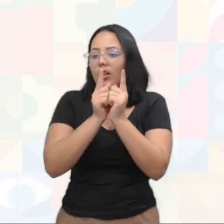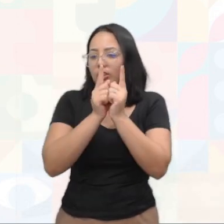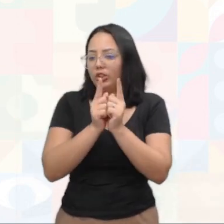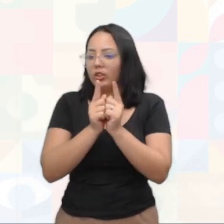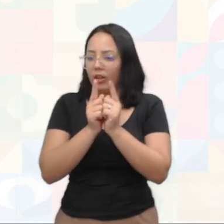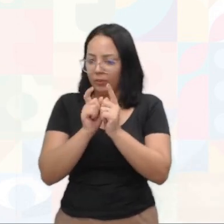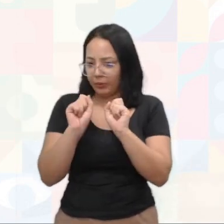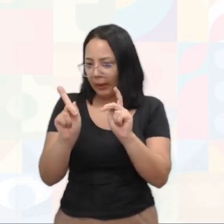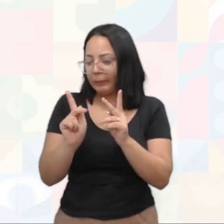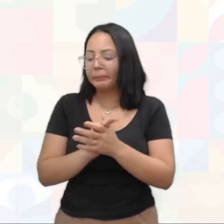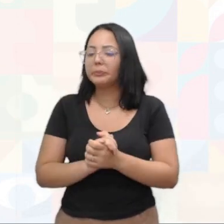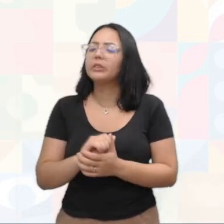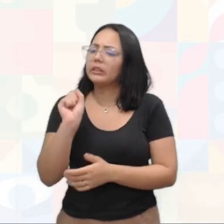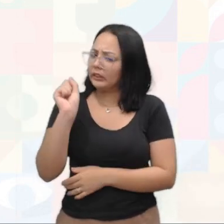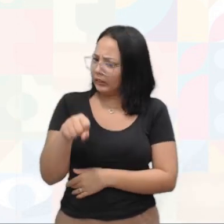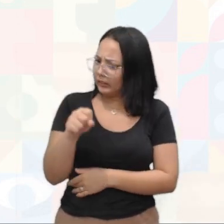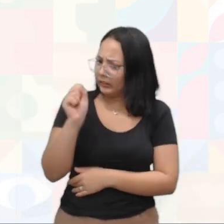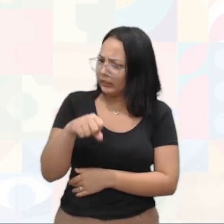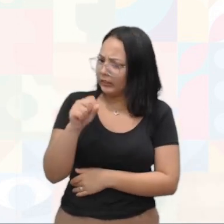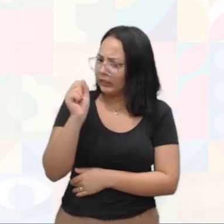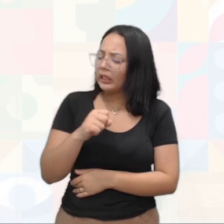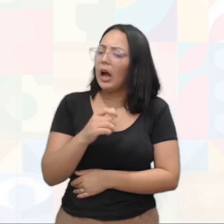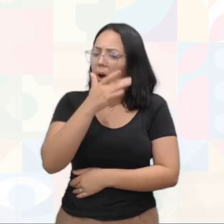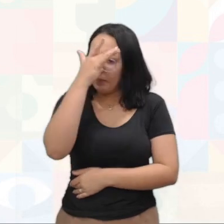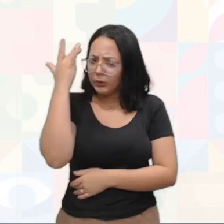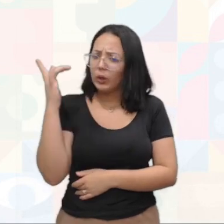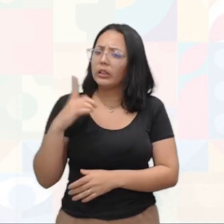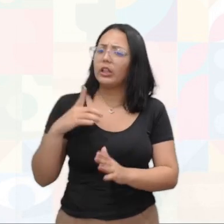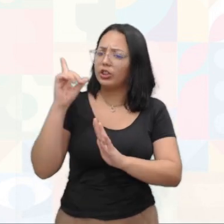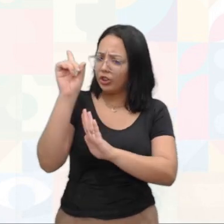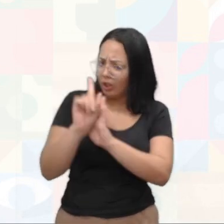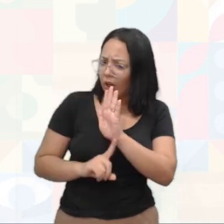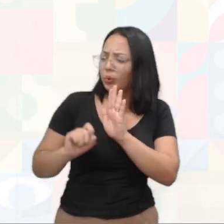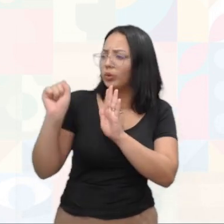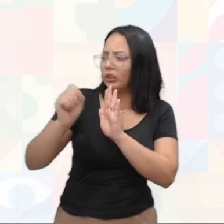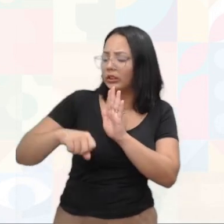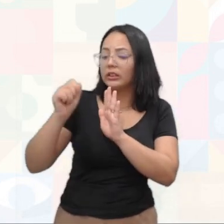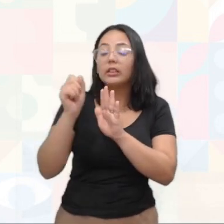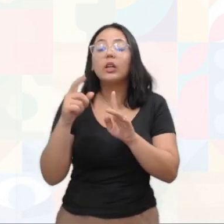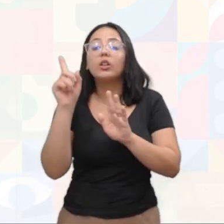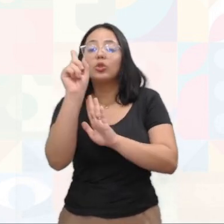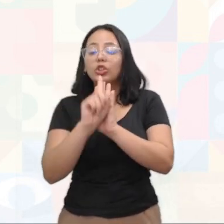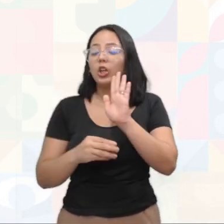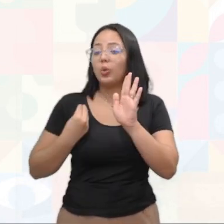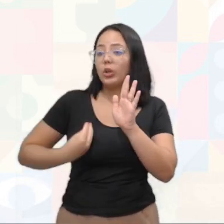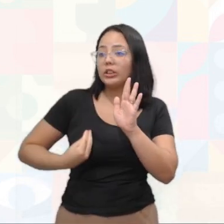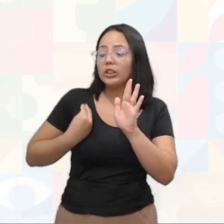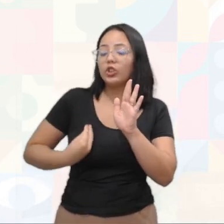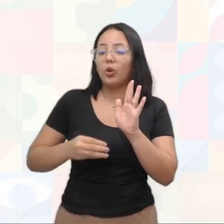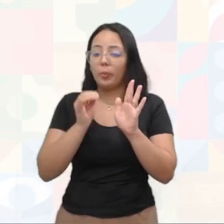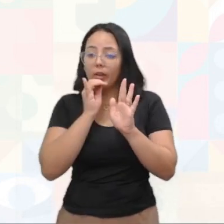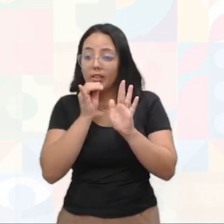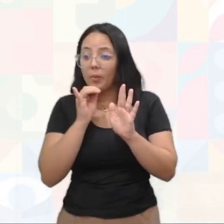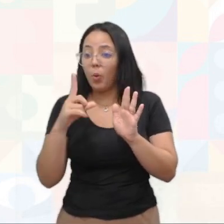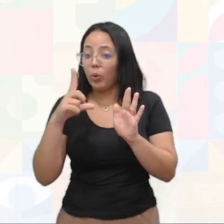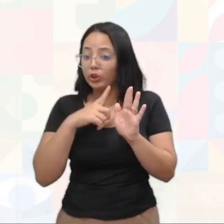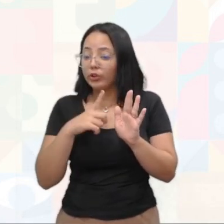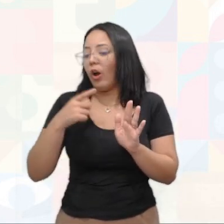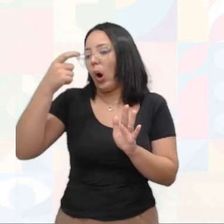atendida. Sim, a vítima ela tem direitos. Esse direito existe quando eles estiverem